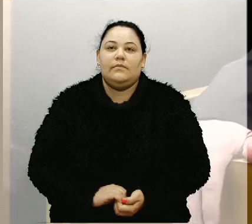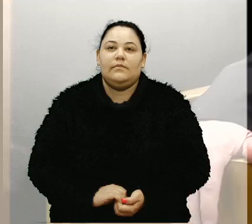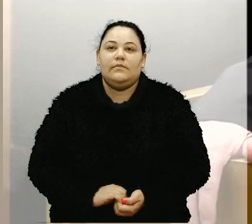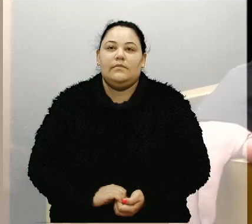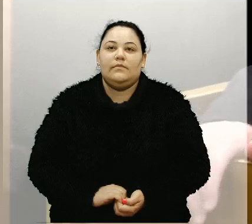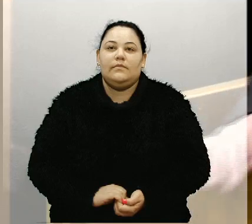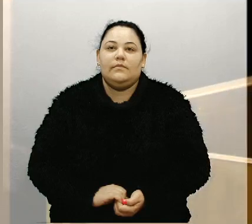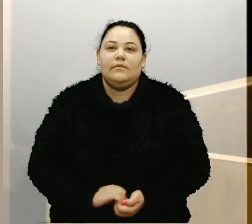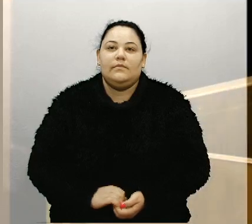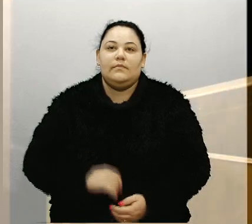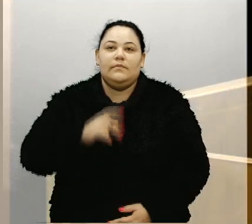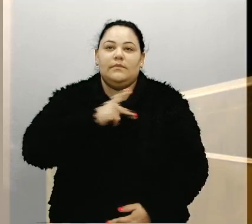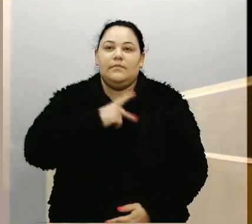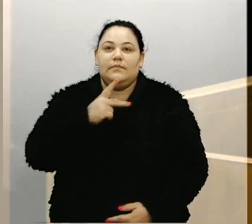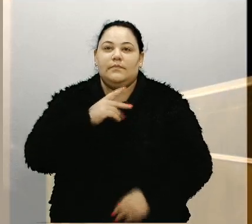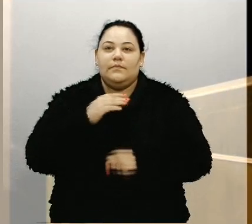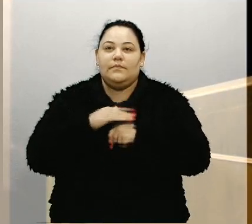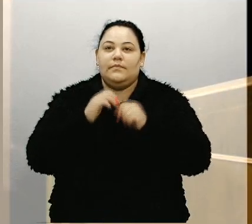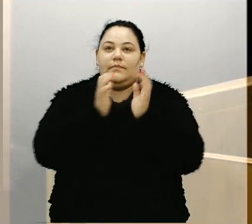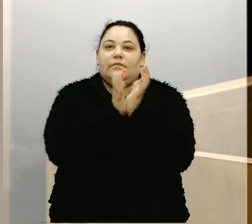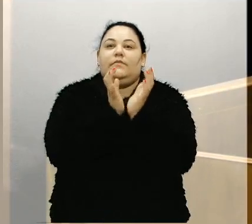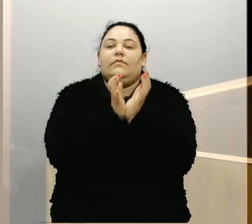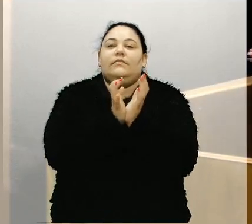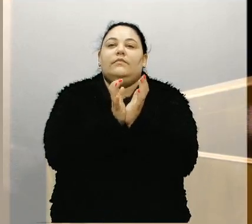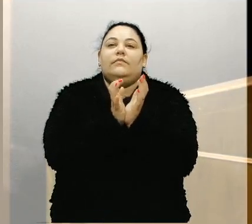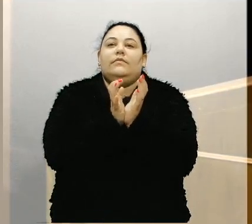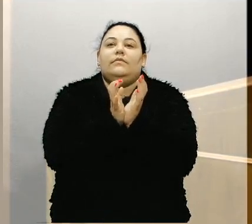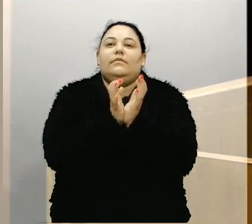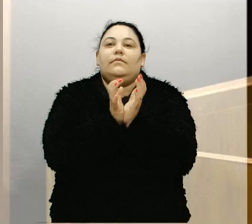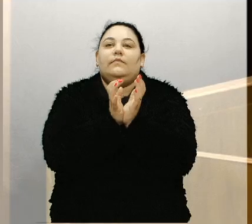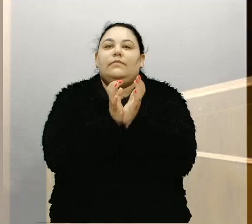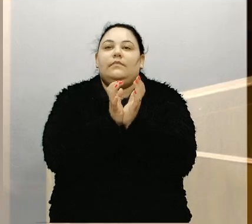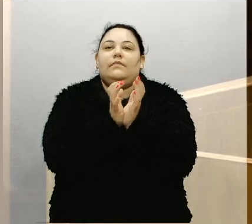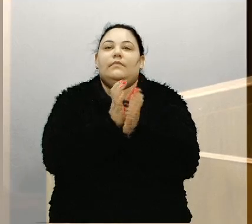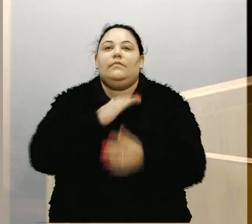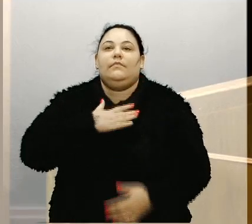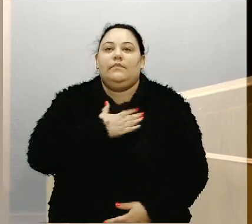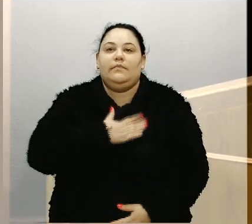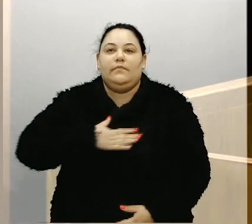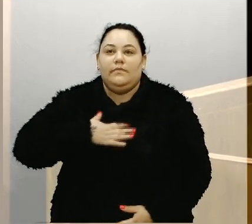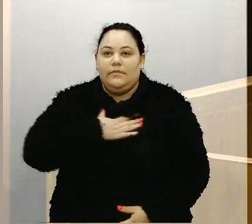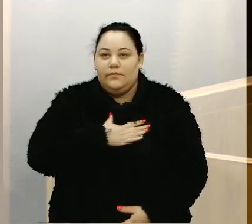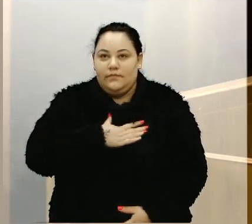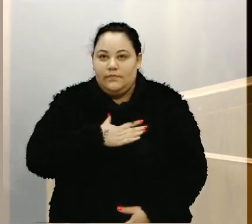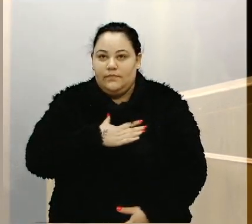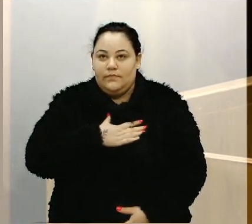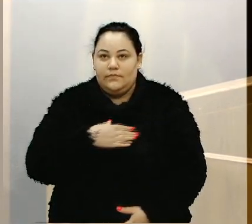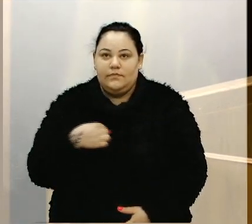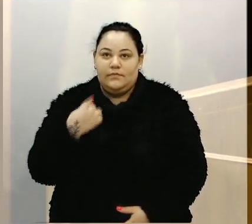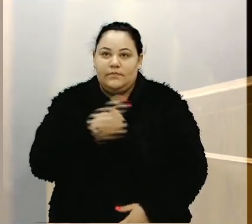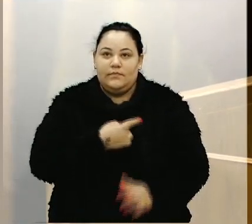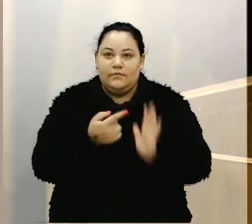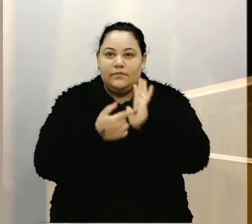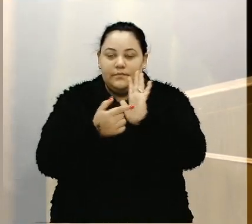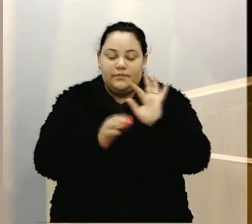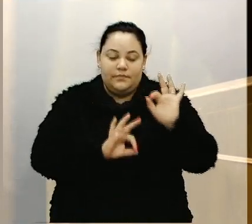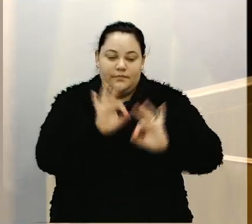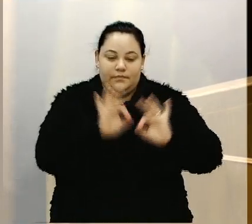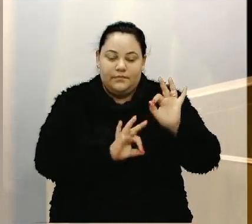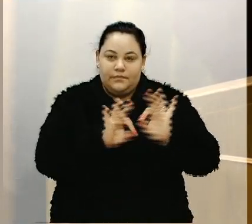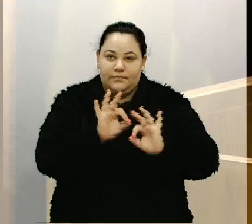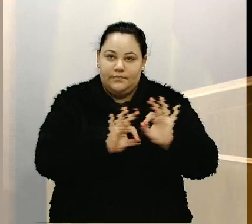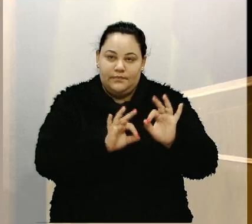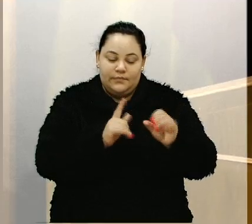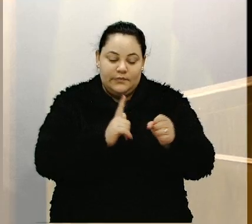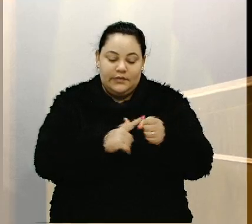Senhora presidente, caros colegas, é com satisfação que a gente apresenta esse projeto chamado